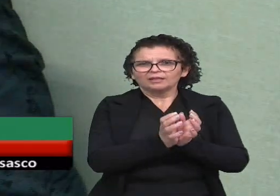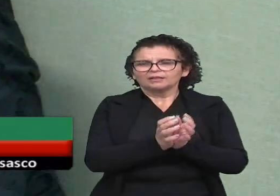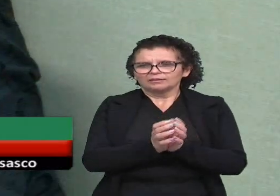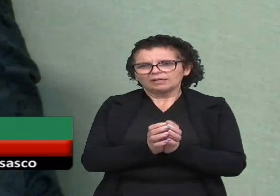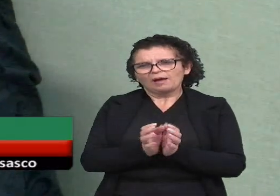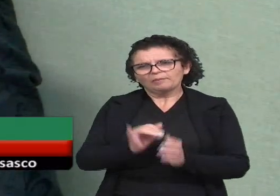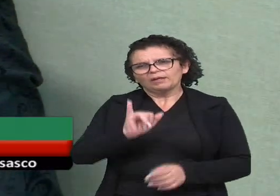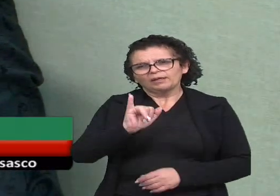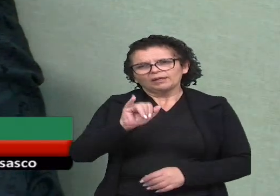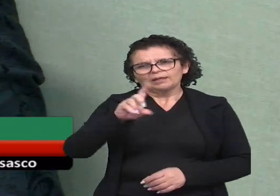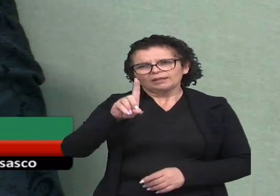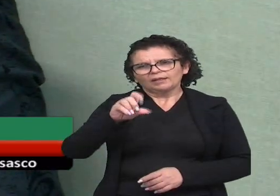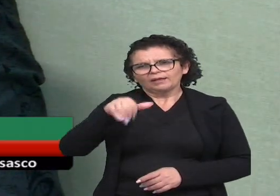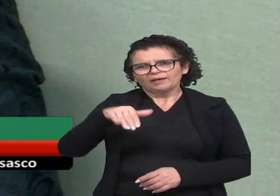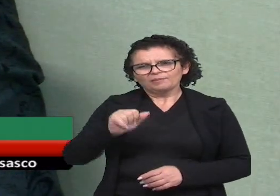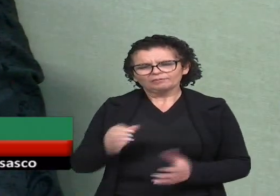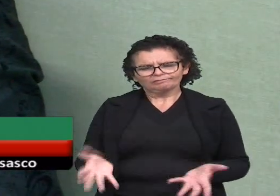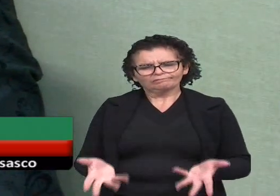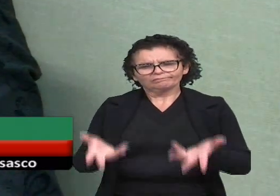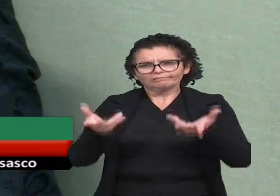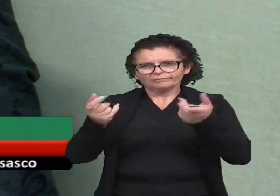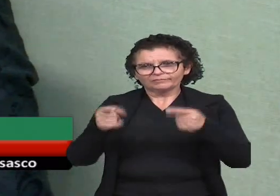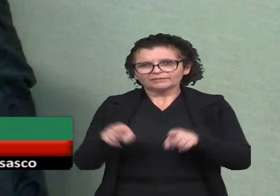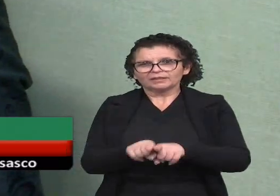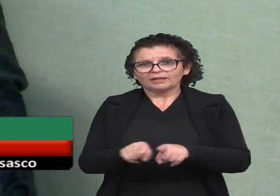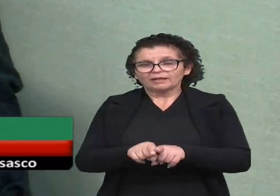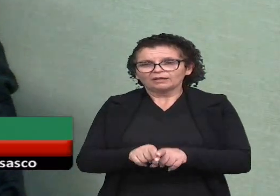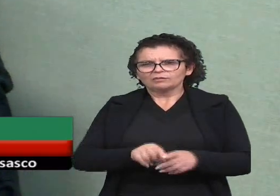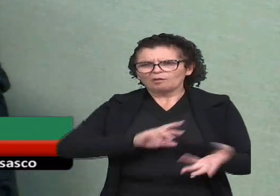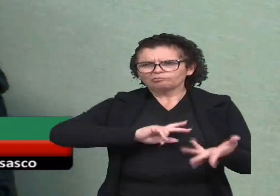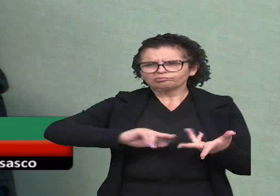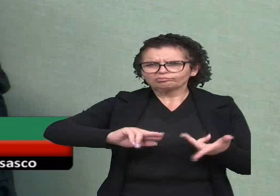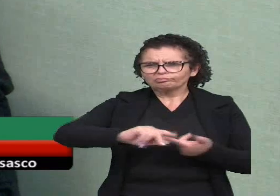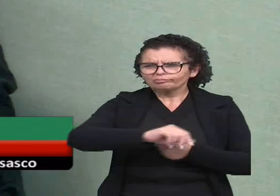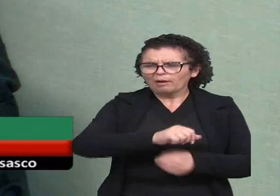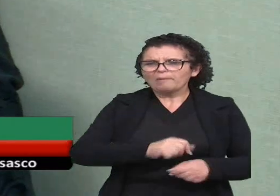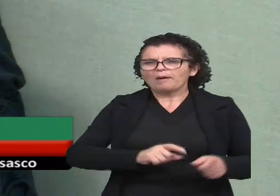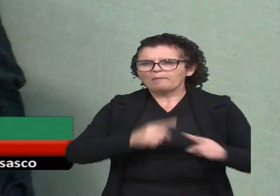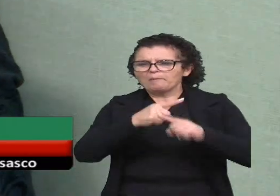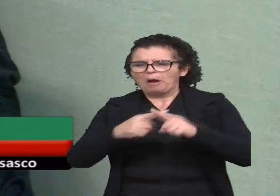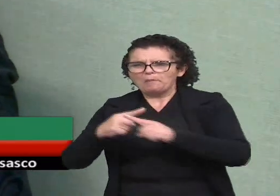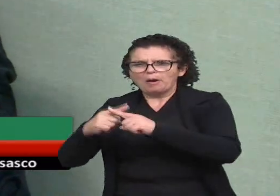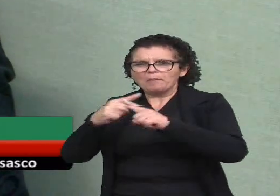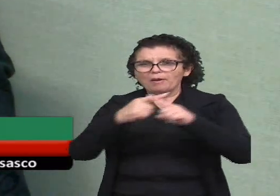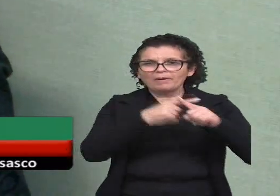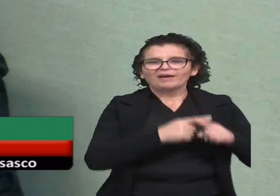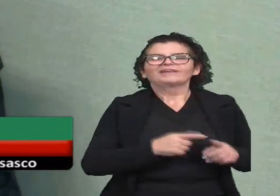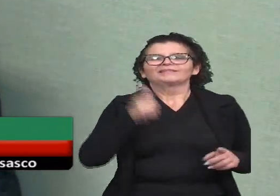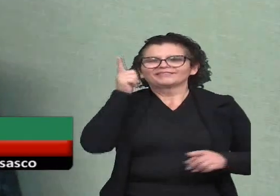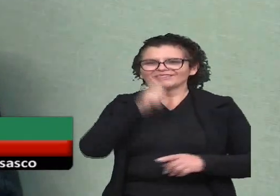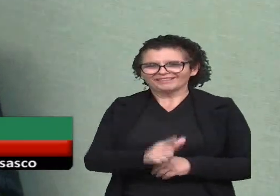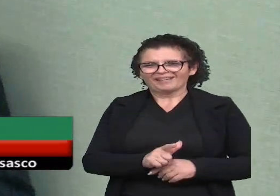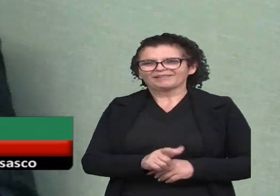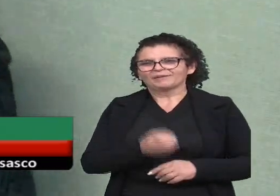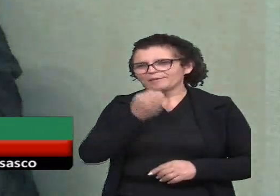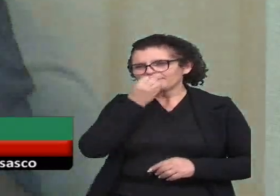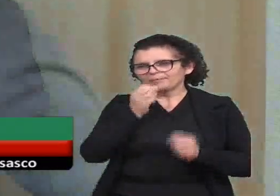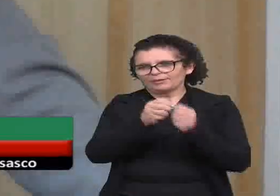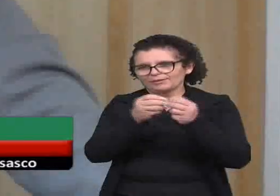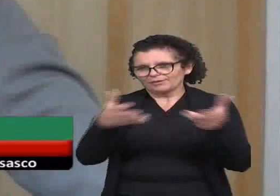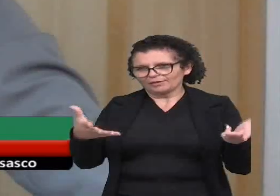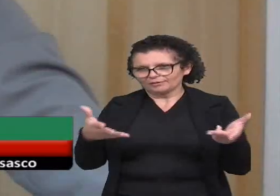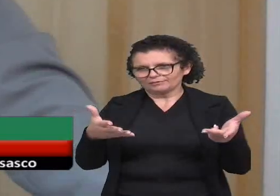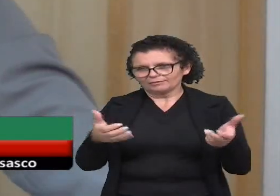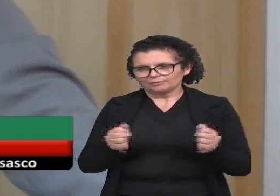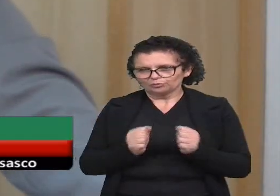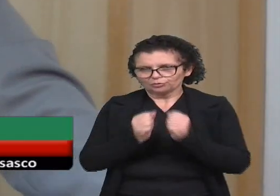time que hoje é uma referência, né, em vários campeonatos aí. Então, parabéns e continue assim e boa sorte. Tamo junto.